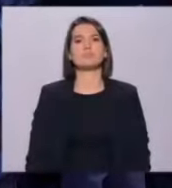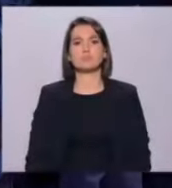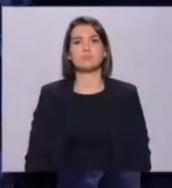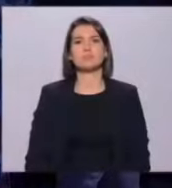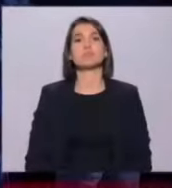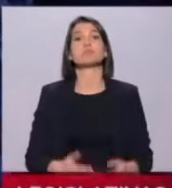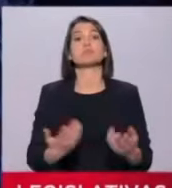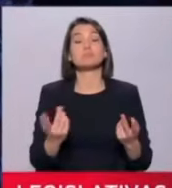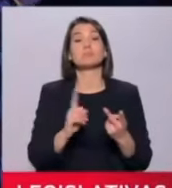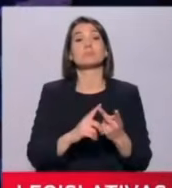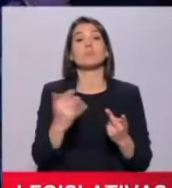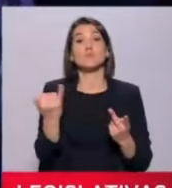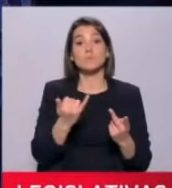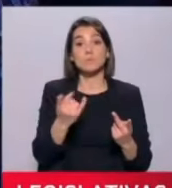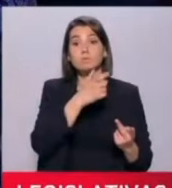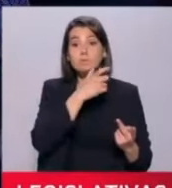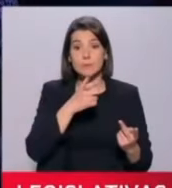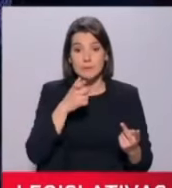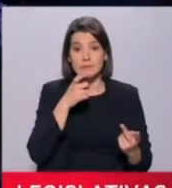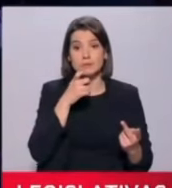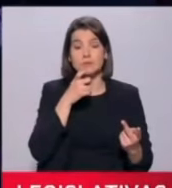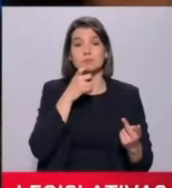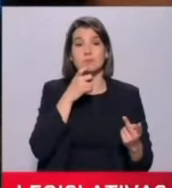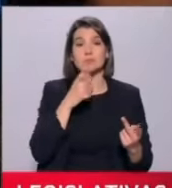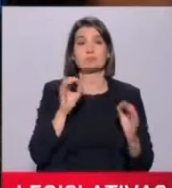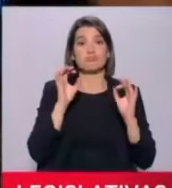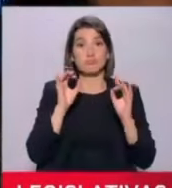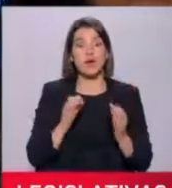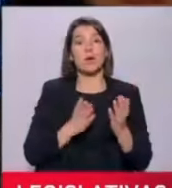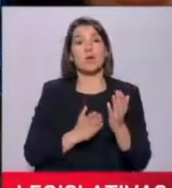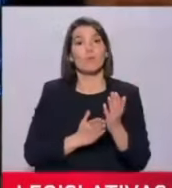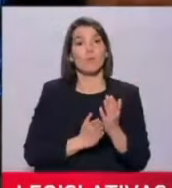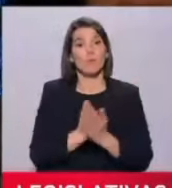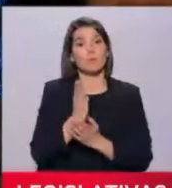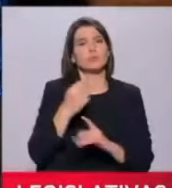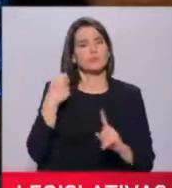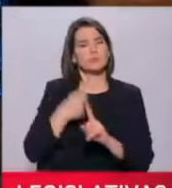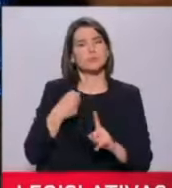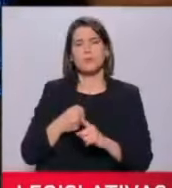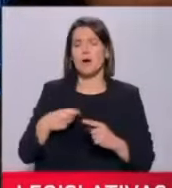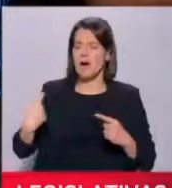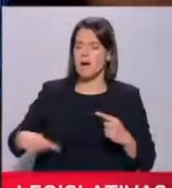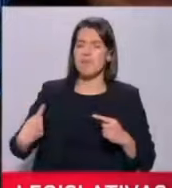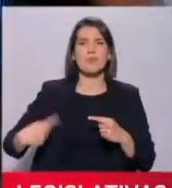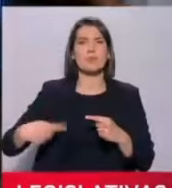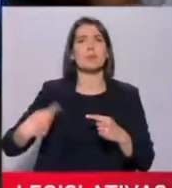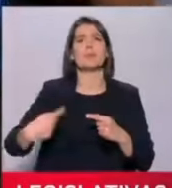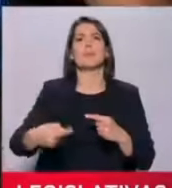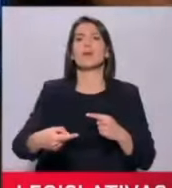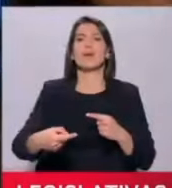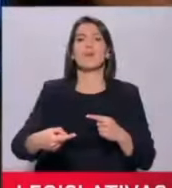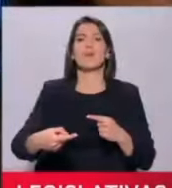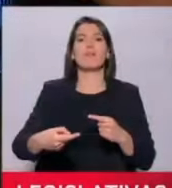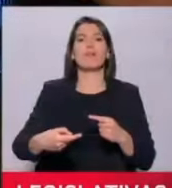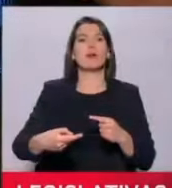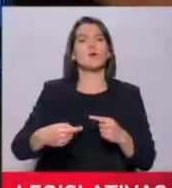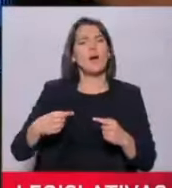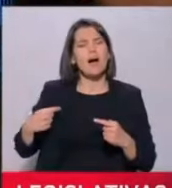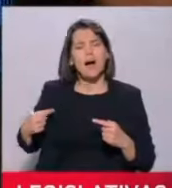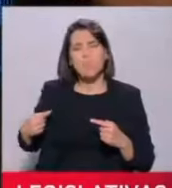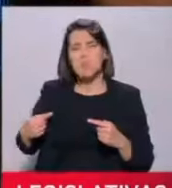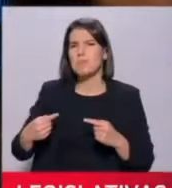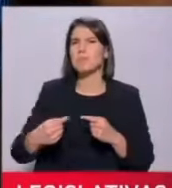Oi e o segundo compromisso que continuaremos a lutar todos os dias a convencer todos os